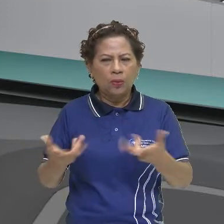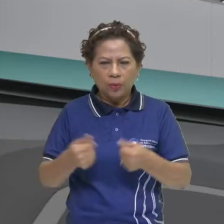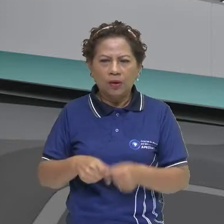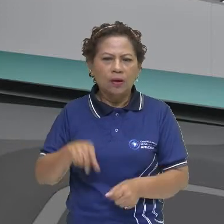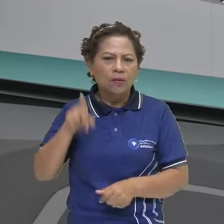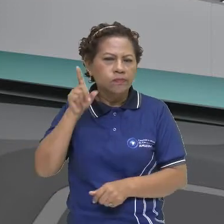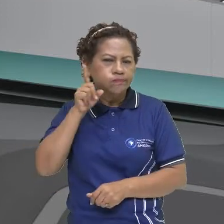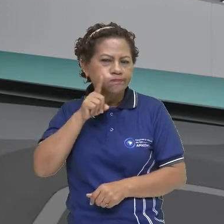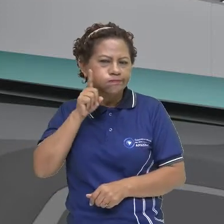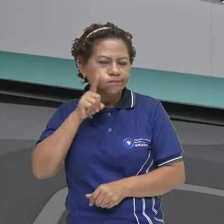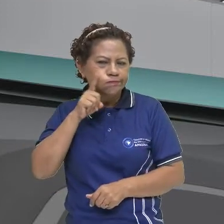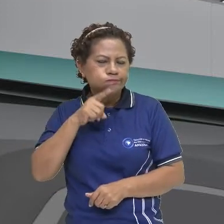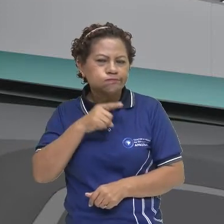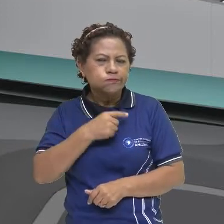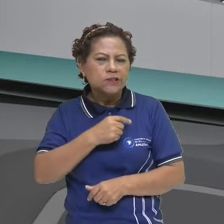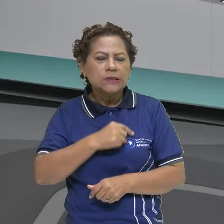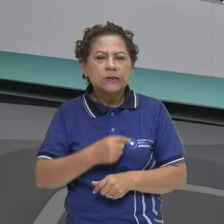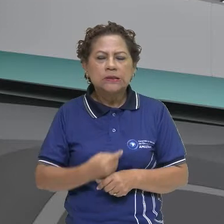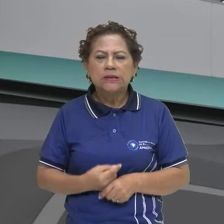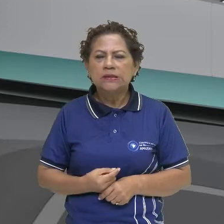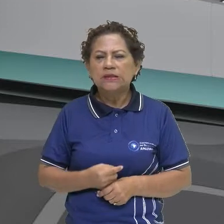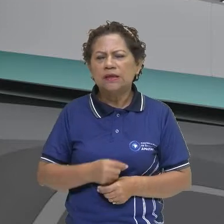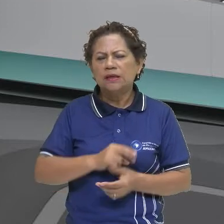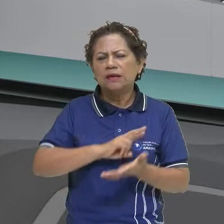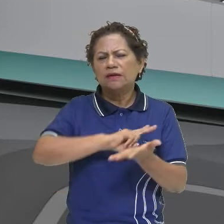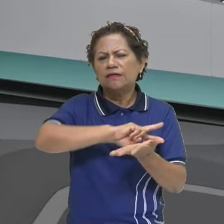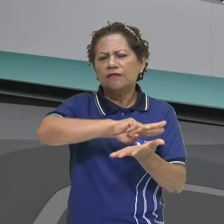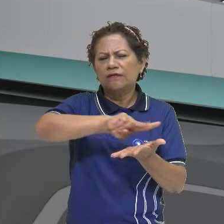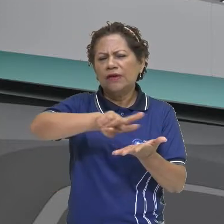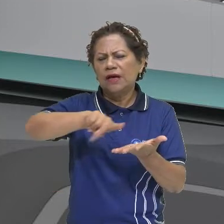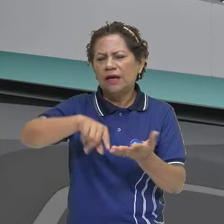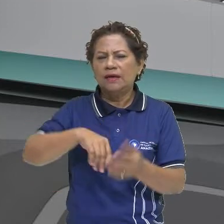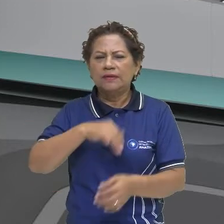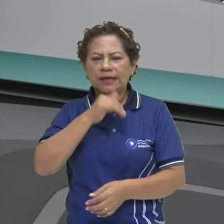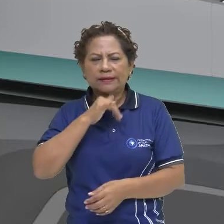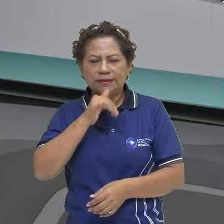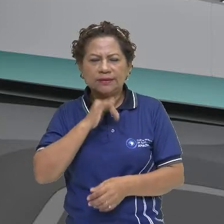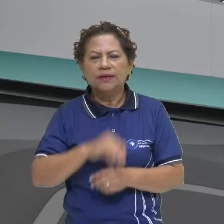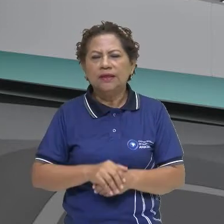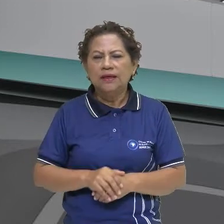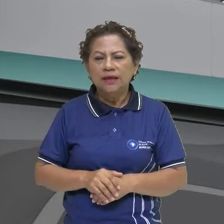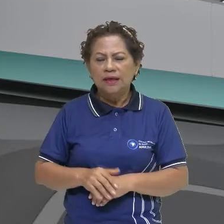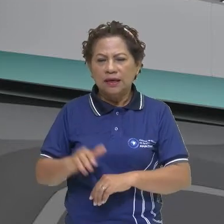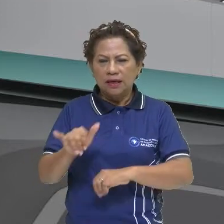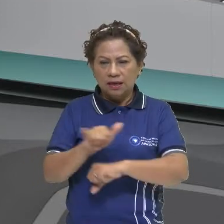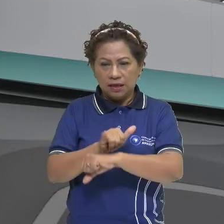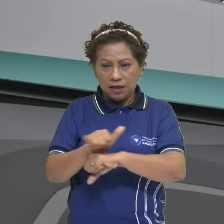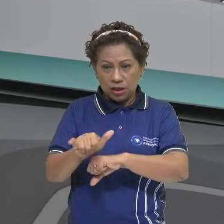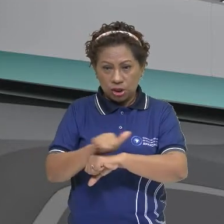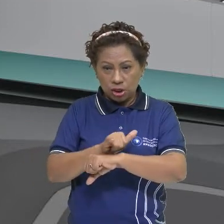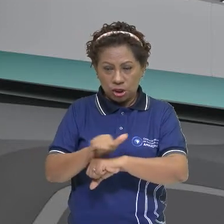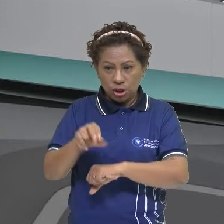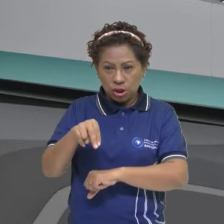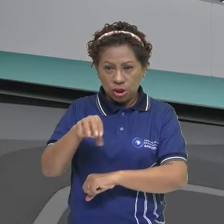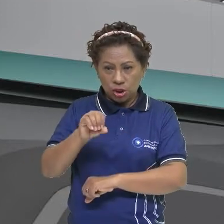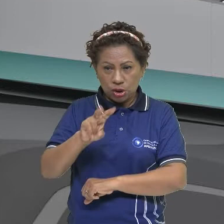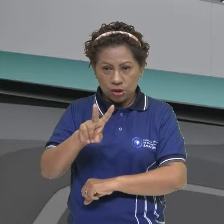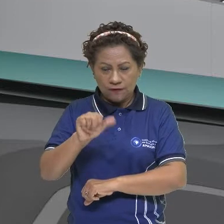Cobra e existem prédios altíssimos, né? Por exemplo, em Nova York eles têm os chamados arranha-céu,